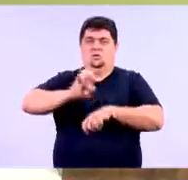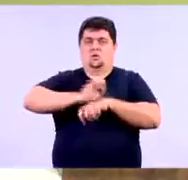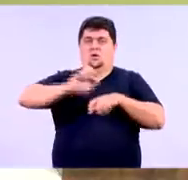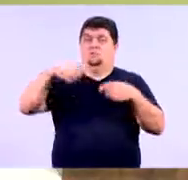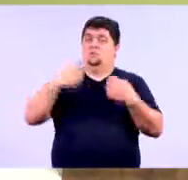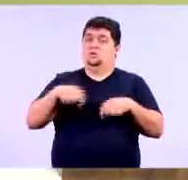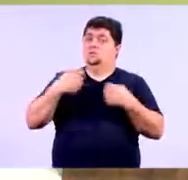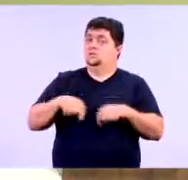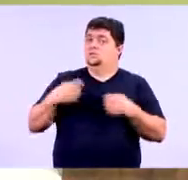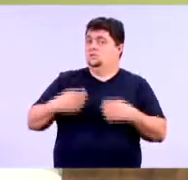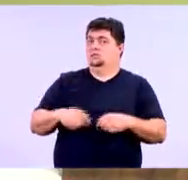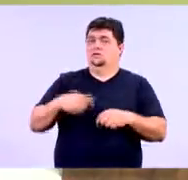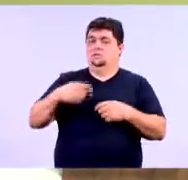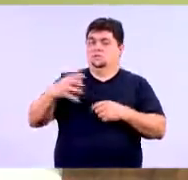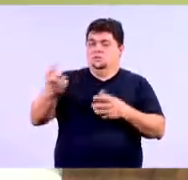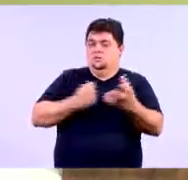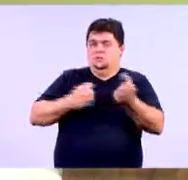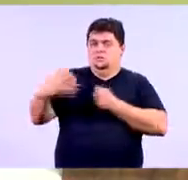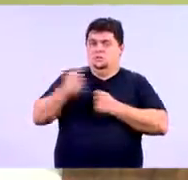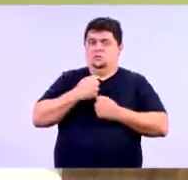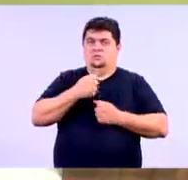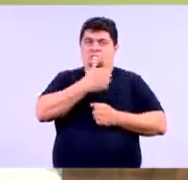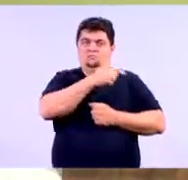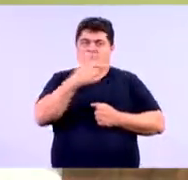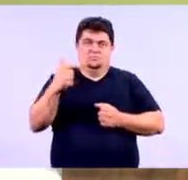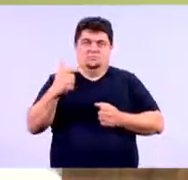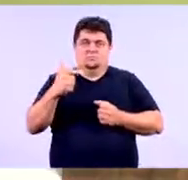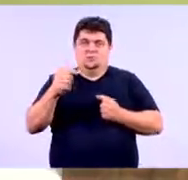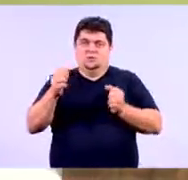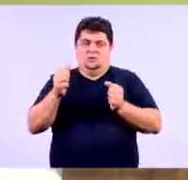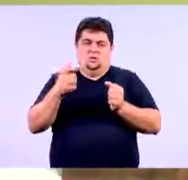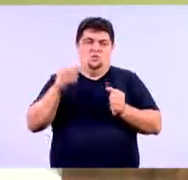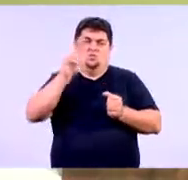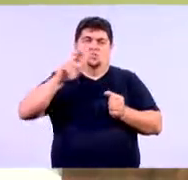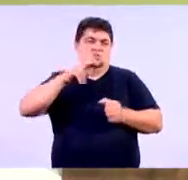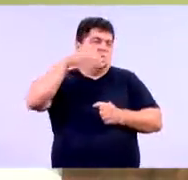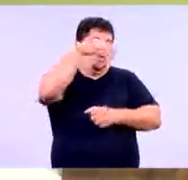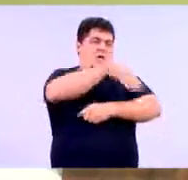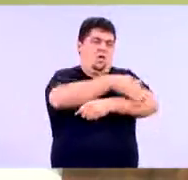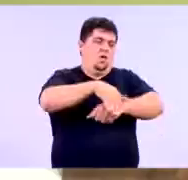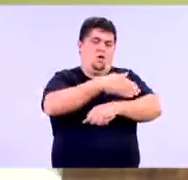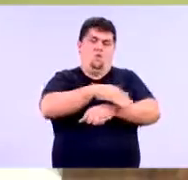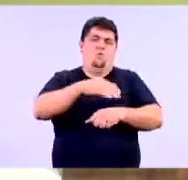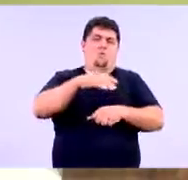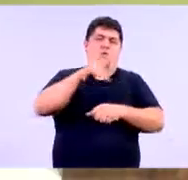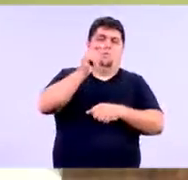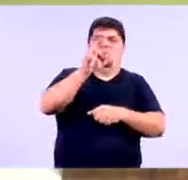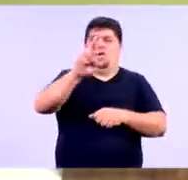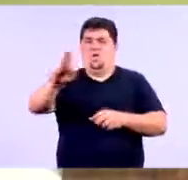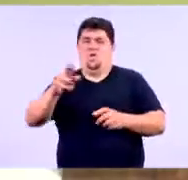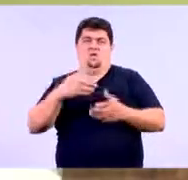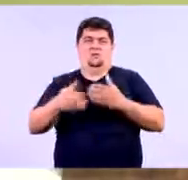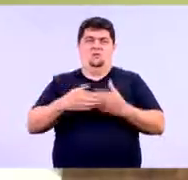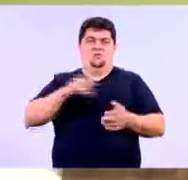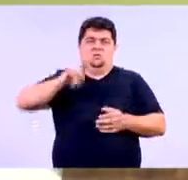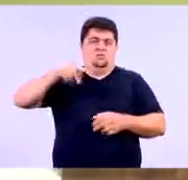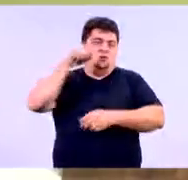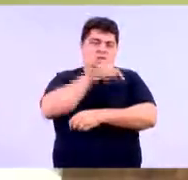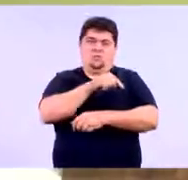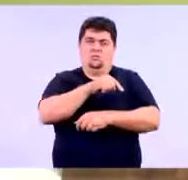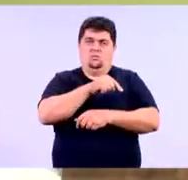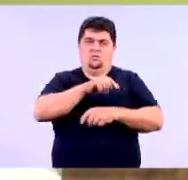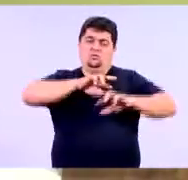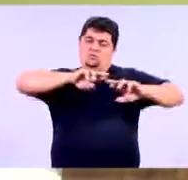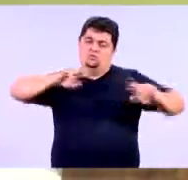tributo, ele precisa arrecadar. E não tem nada a ver com a aplicação, que ele deve ser aplicado em estrada, que ele deve ser aplicado. Não façam essa